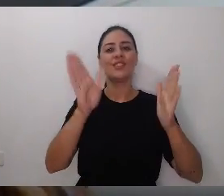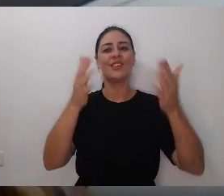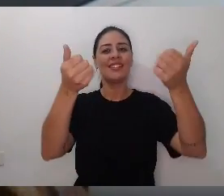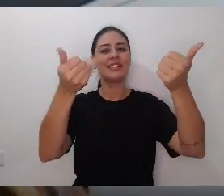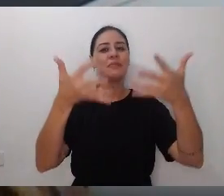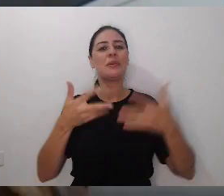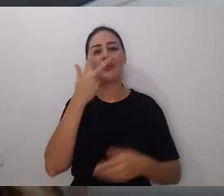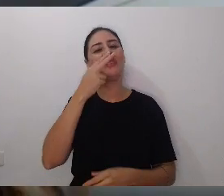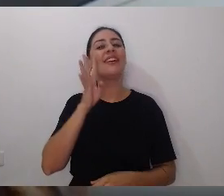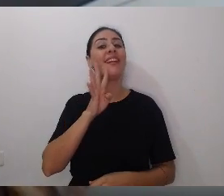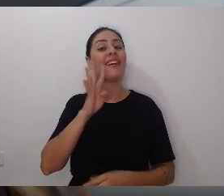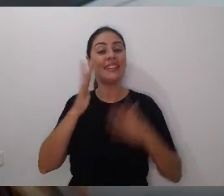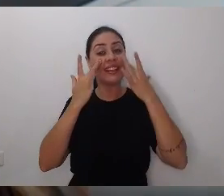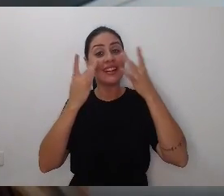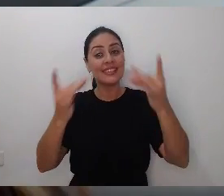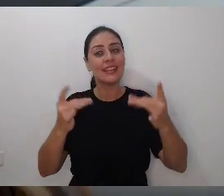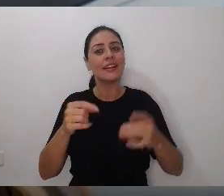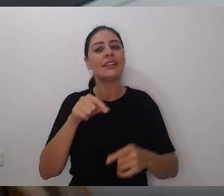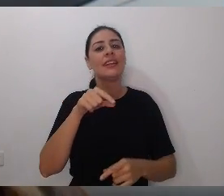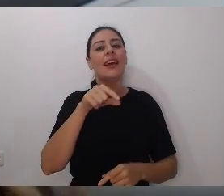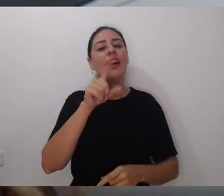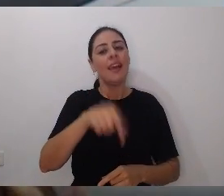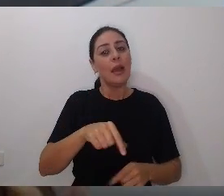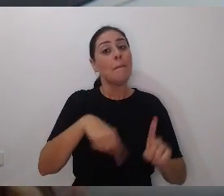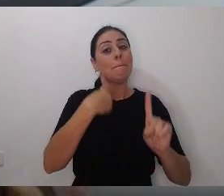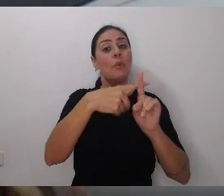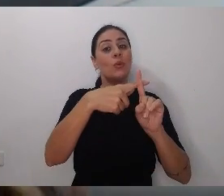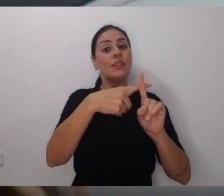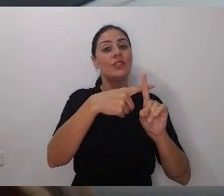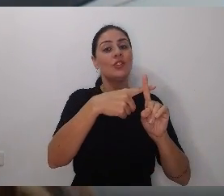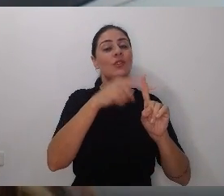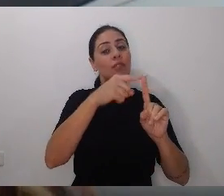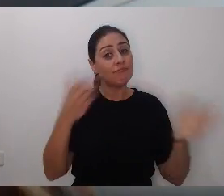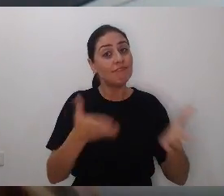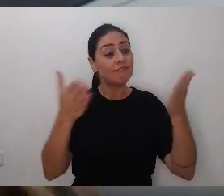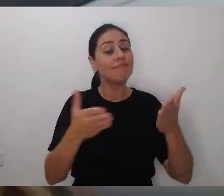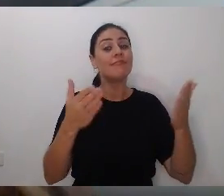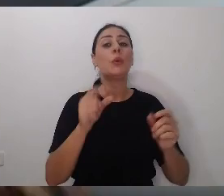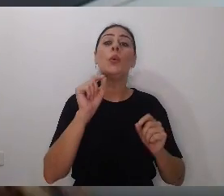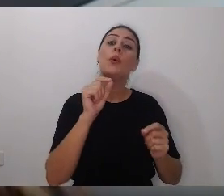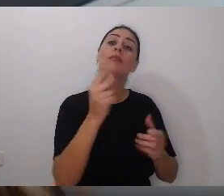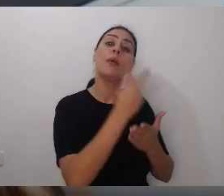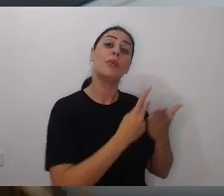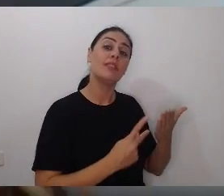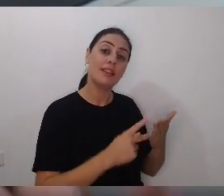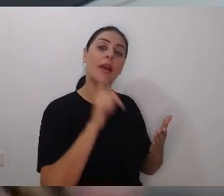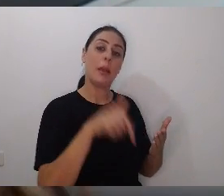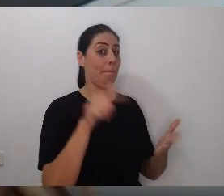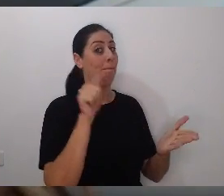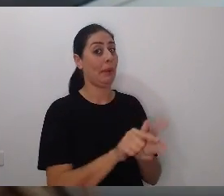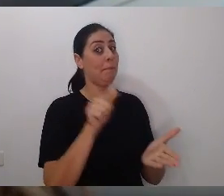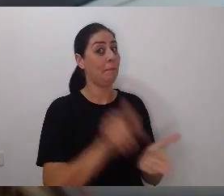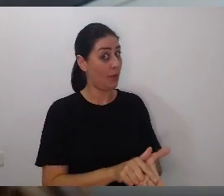pouquinho sobre isso. Explicar o porquê desse não. Por que não? Por que não agora? Né? Como